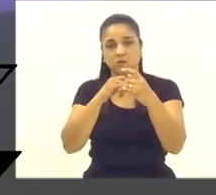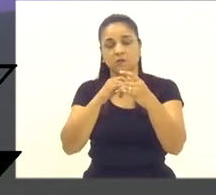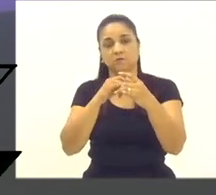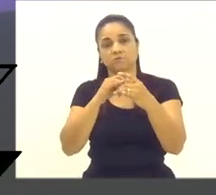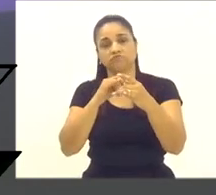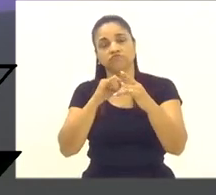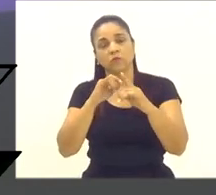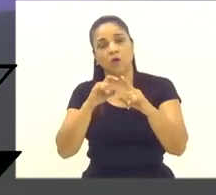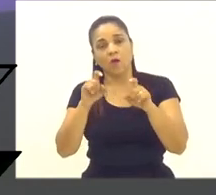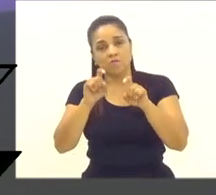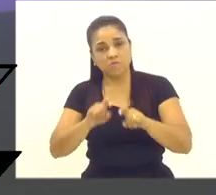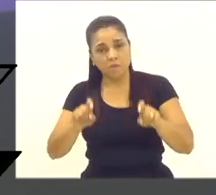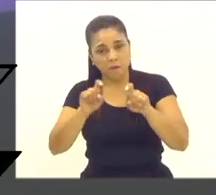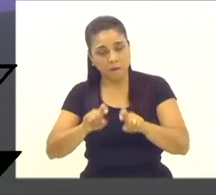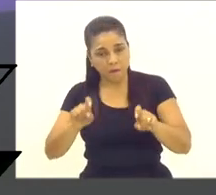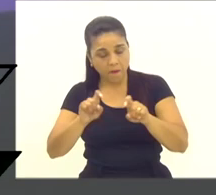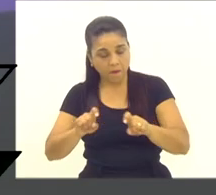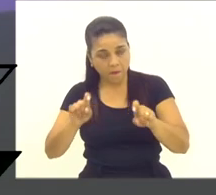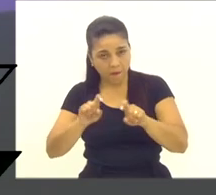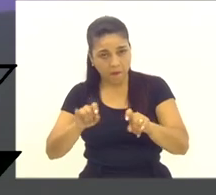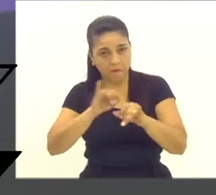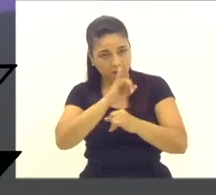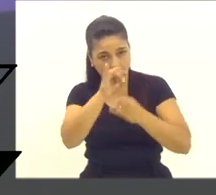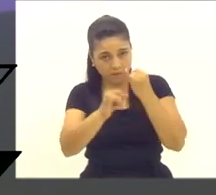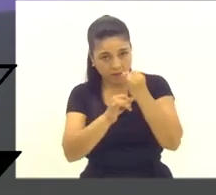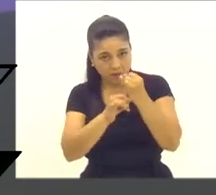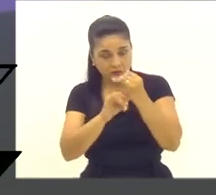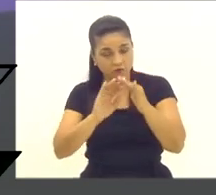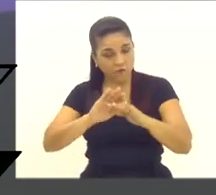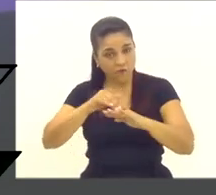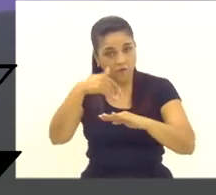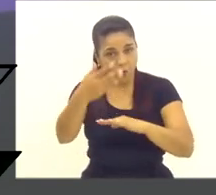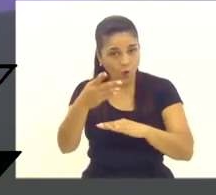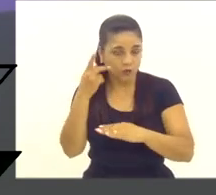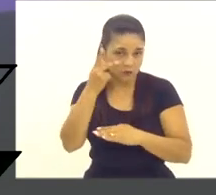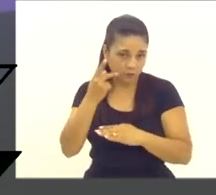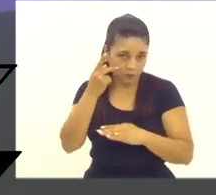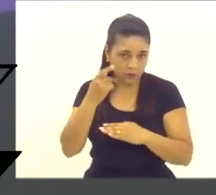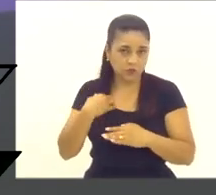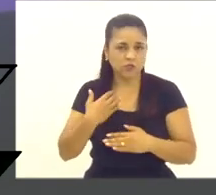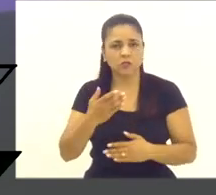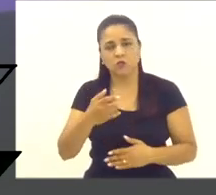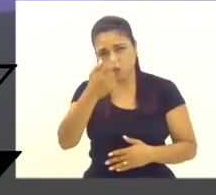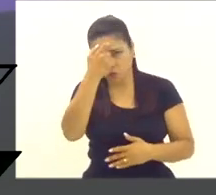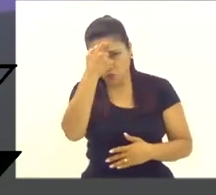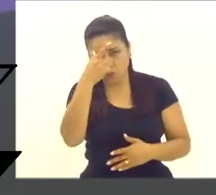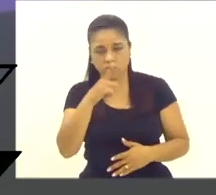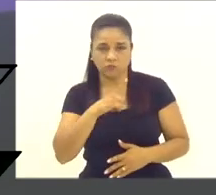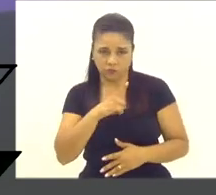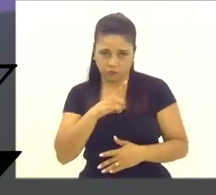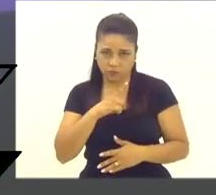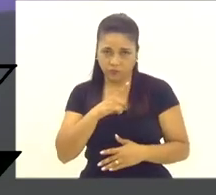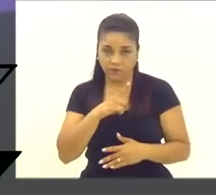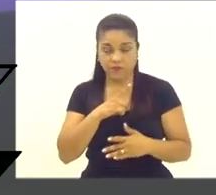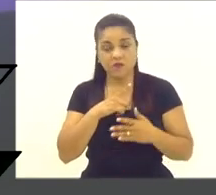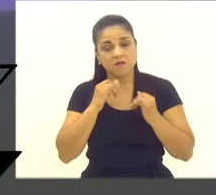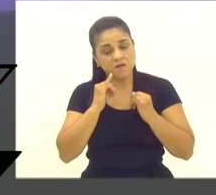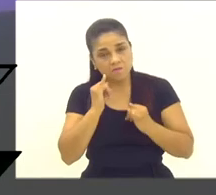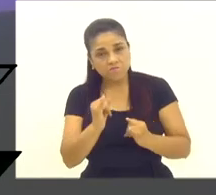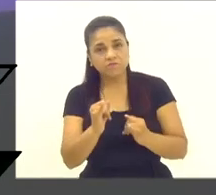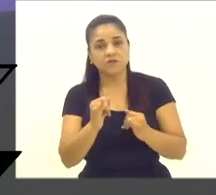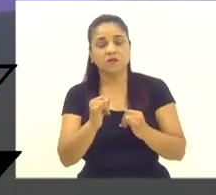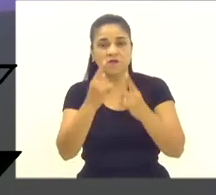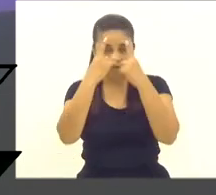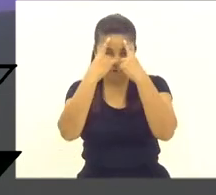do âmbito político que elas tenham consciência disso é importante também que a gente fale sobre a violência